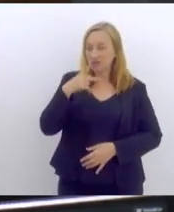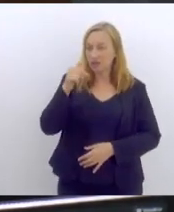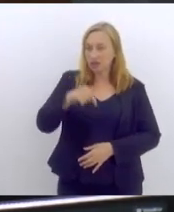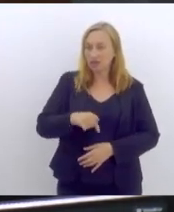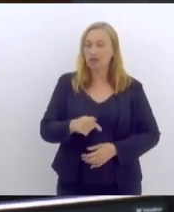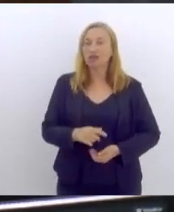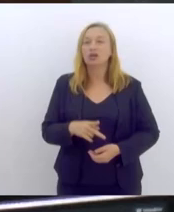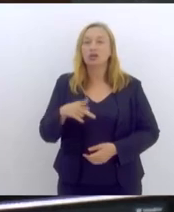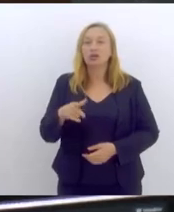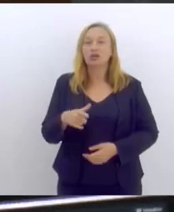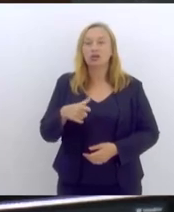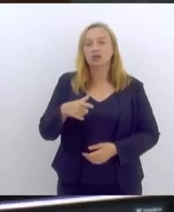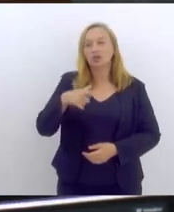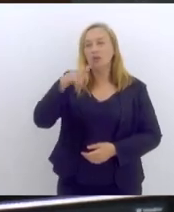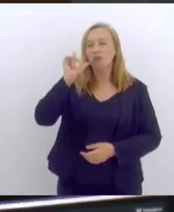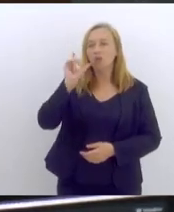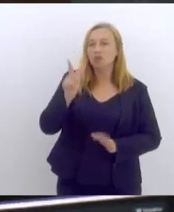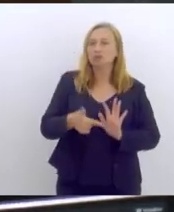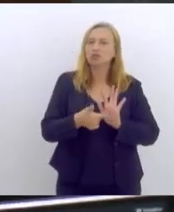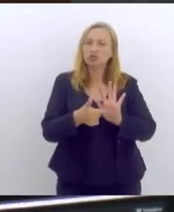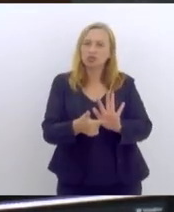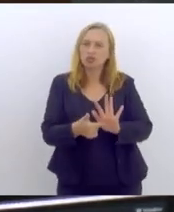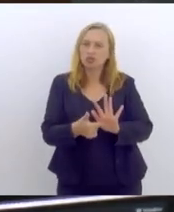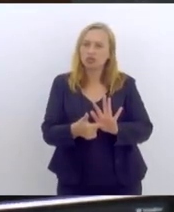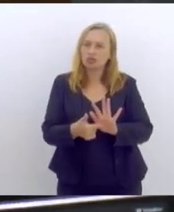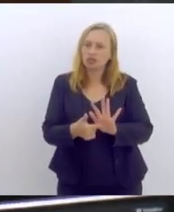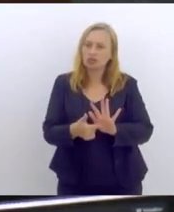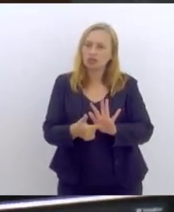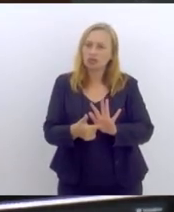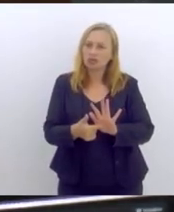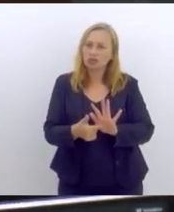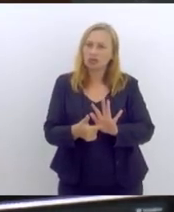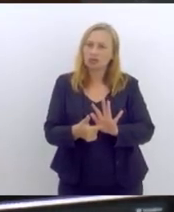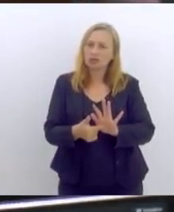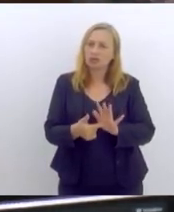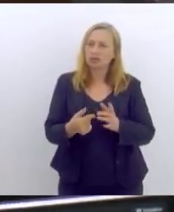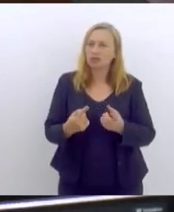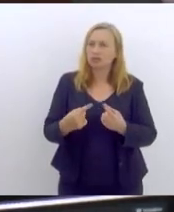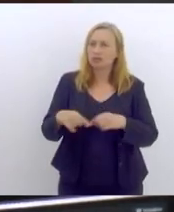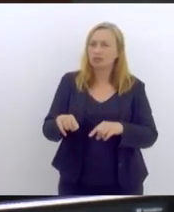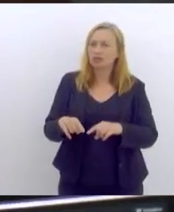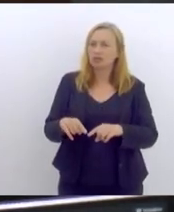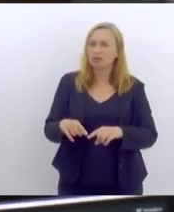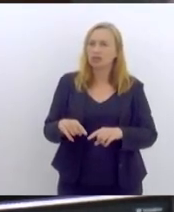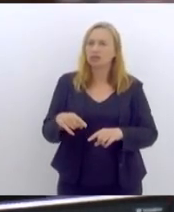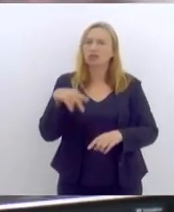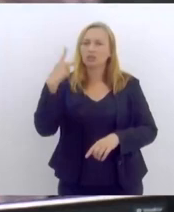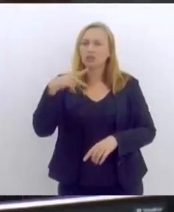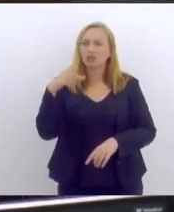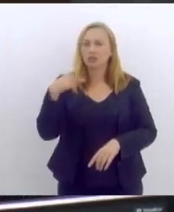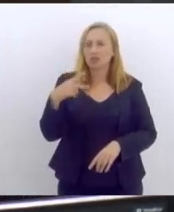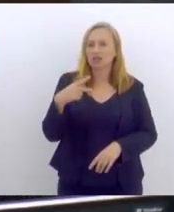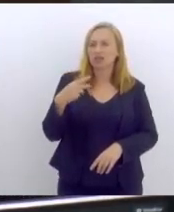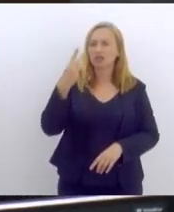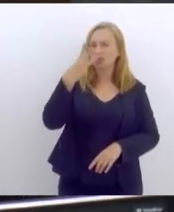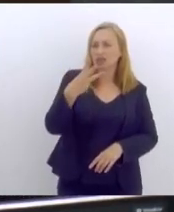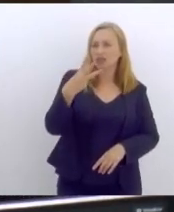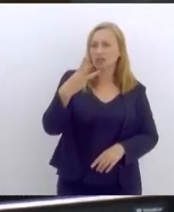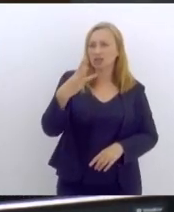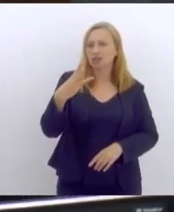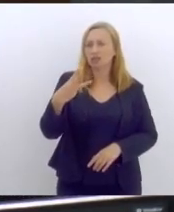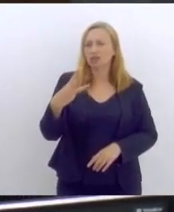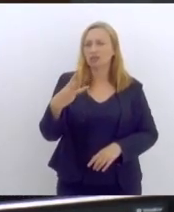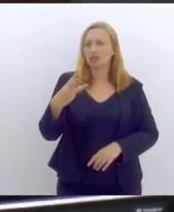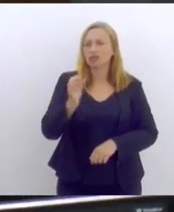Uma demonstração, presidente, queria votar abstenção de convergência também, tá? Política de três atores políticos muito importantes para o Estado do Rio de